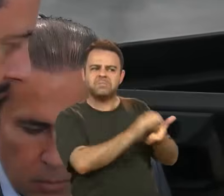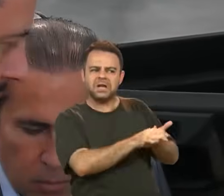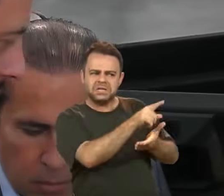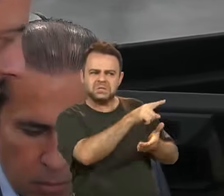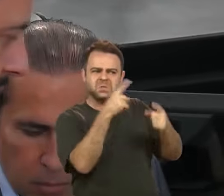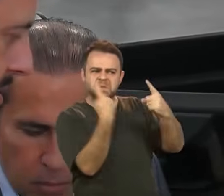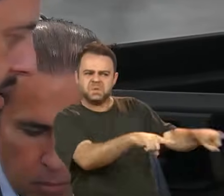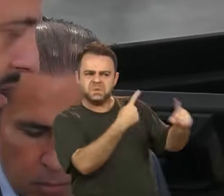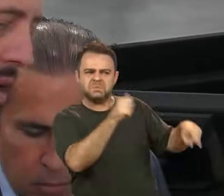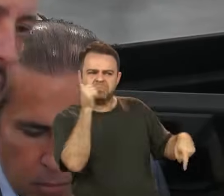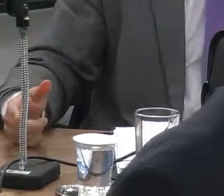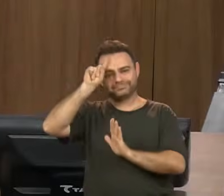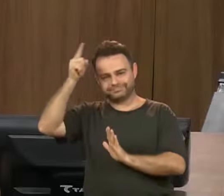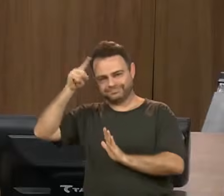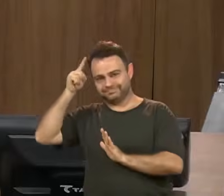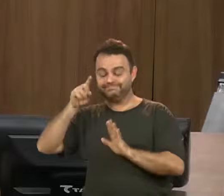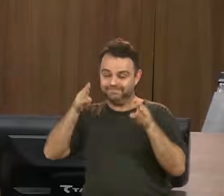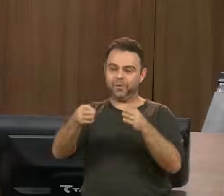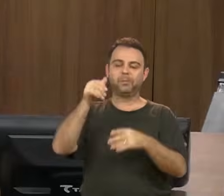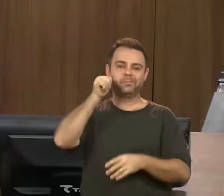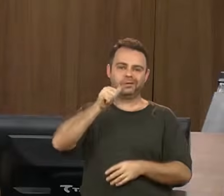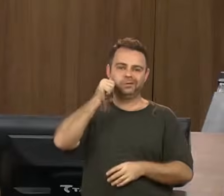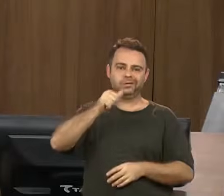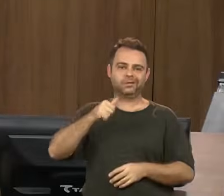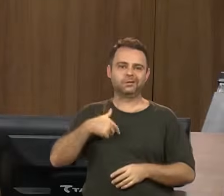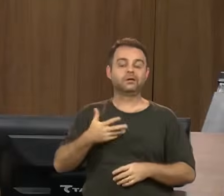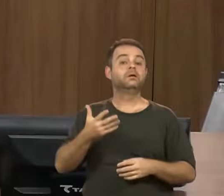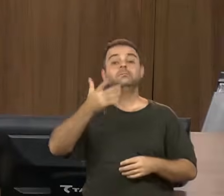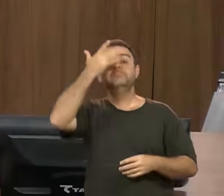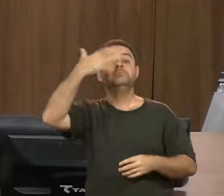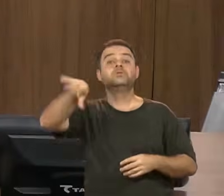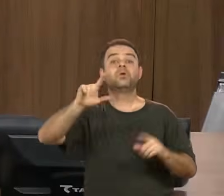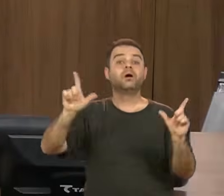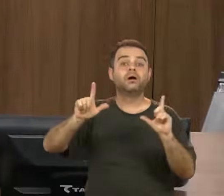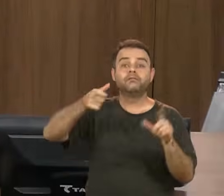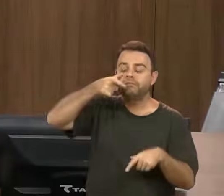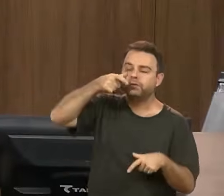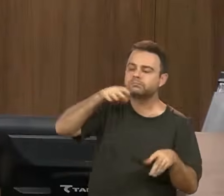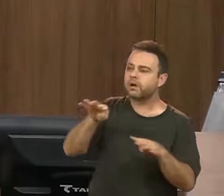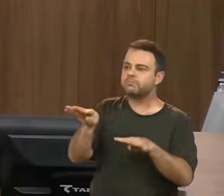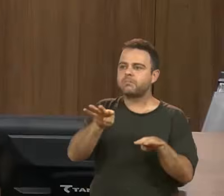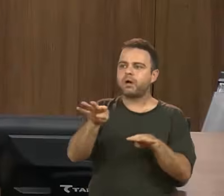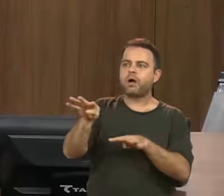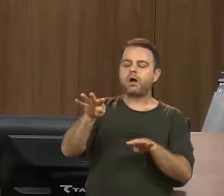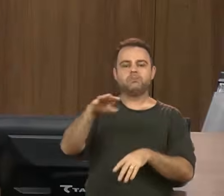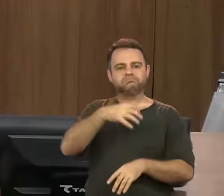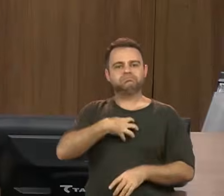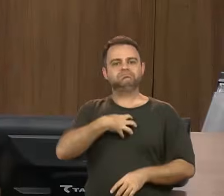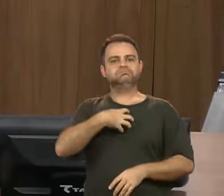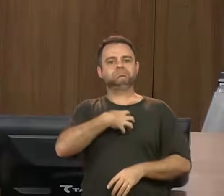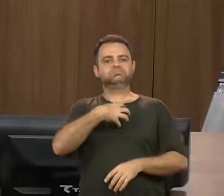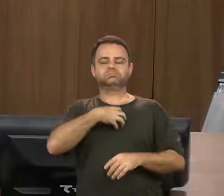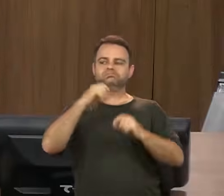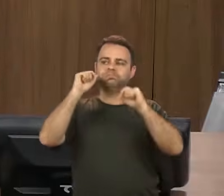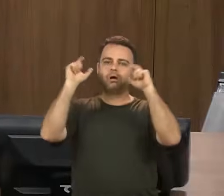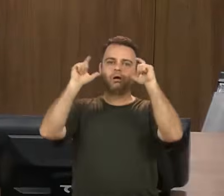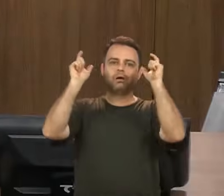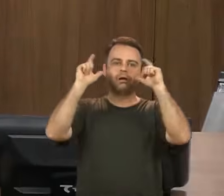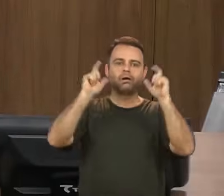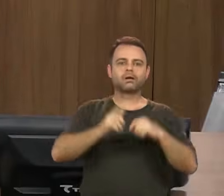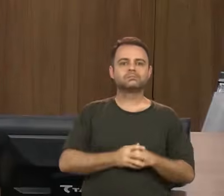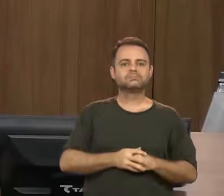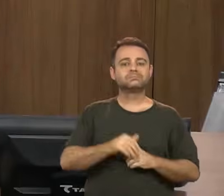que denunciar, tem que entrar. É incrível como a gente defende as minorias e devemos fazê-lo. Agora as mulheres